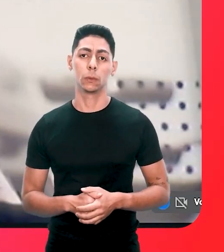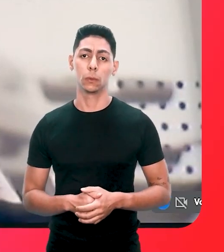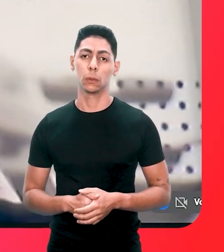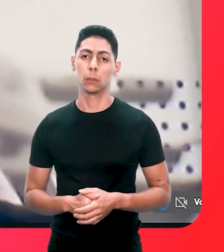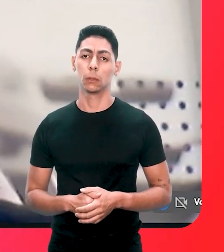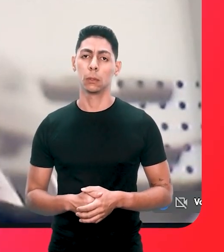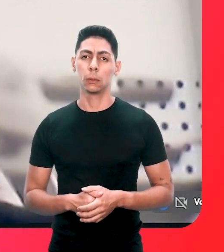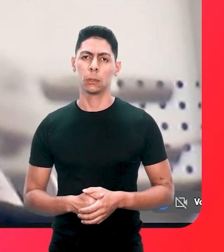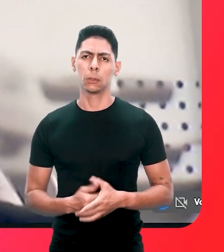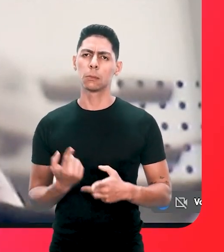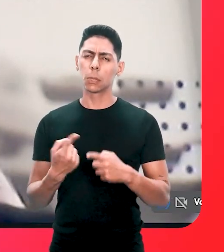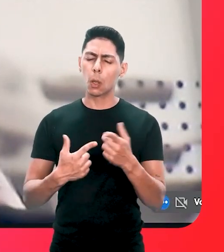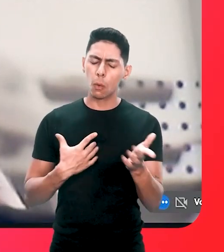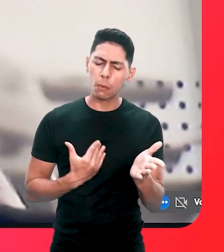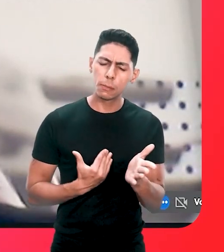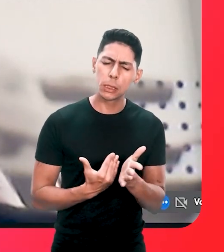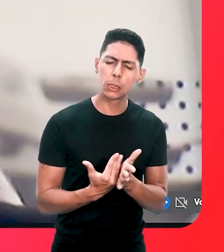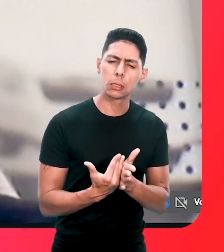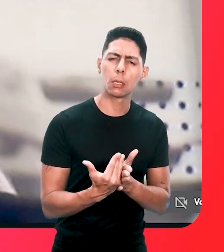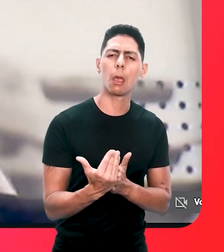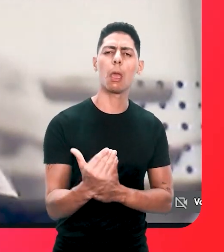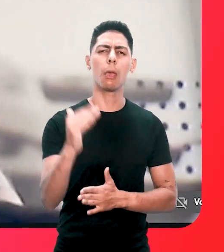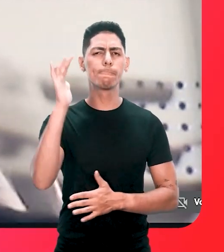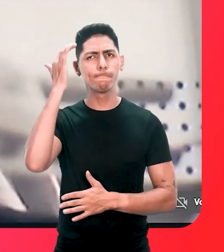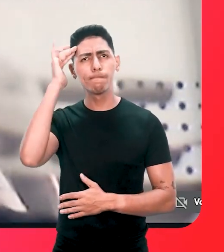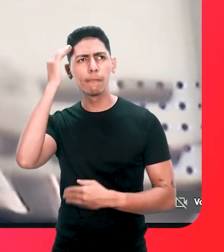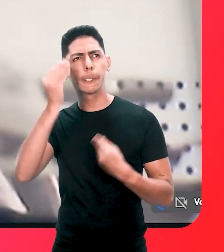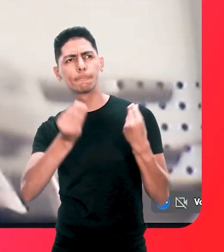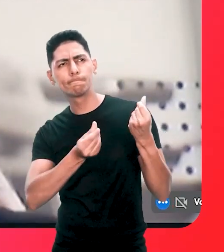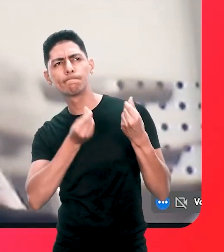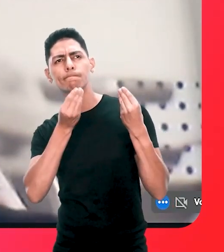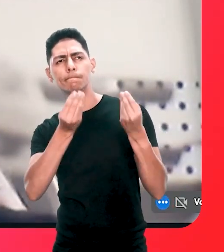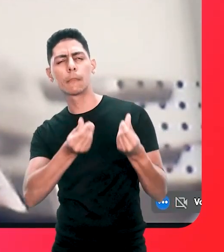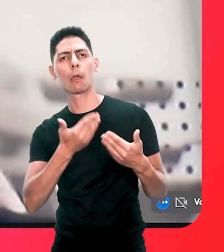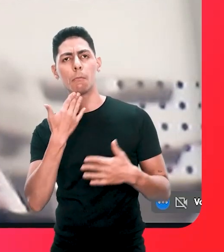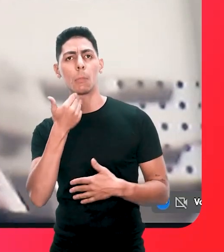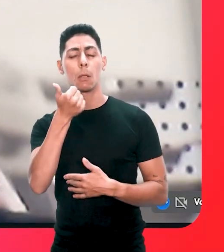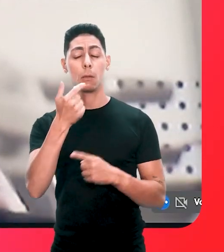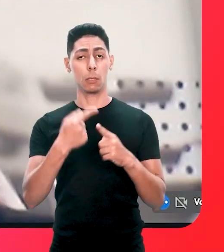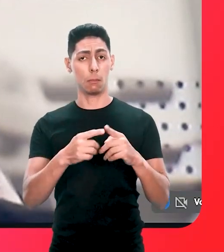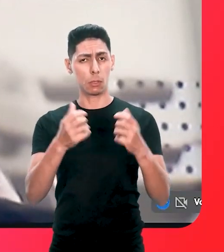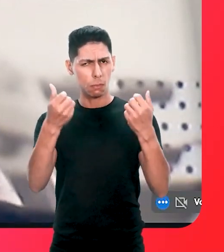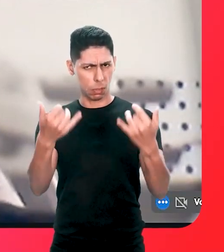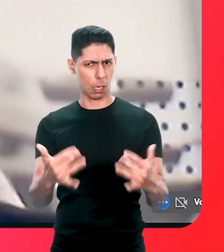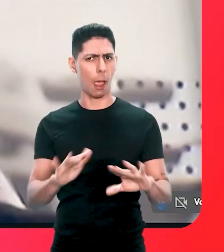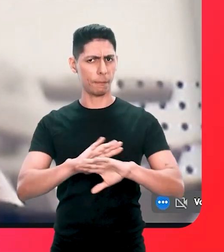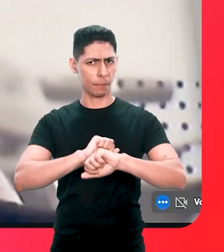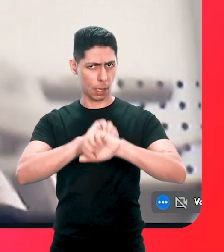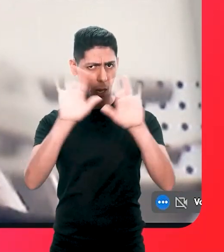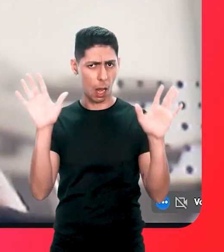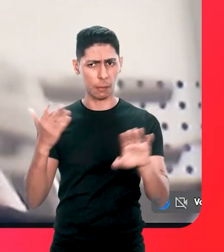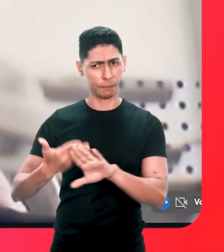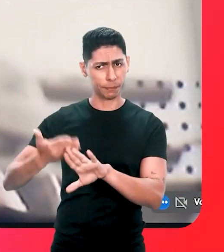a entender um pouco melhor. Para situar as pessoas, não tinha internet, não tinha celular, não tinha isso, não tinha